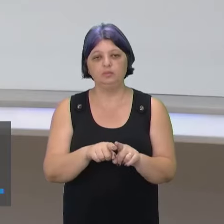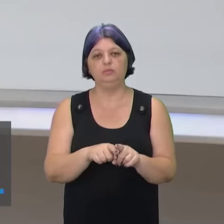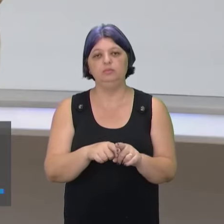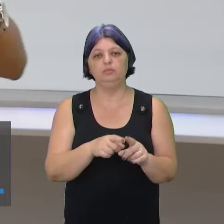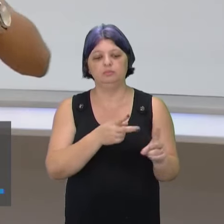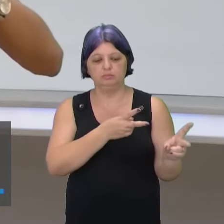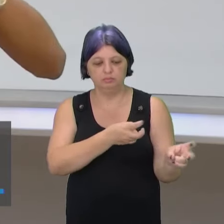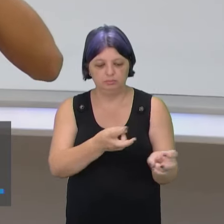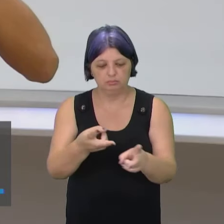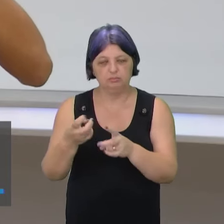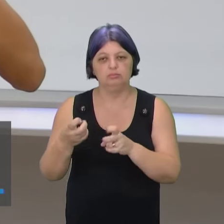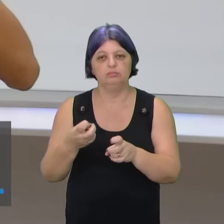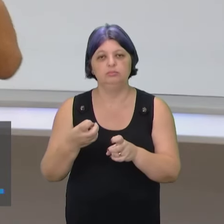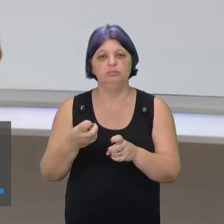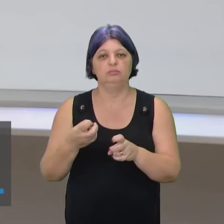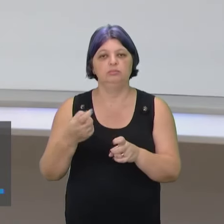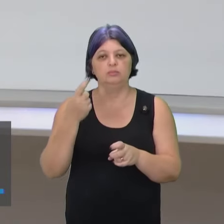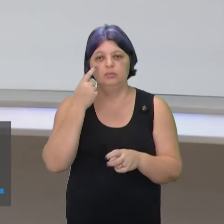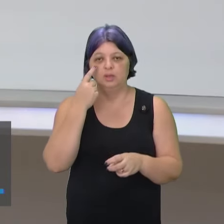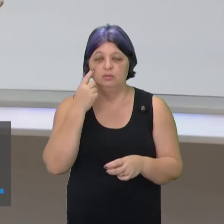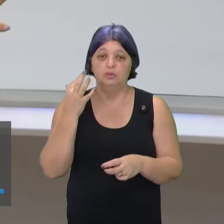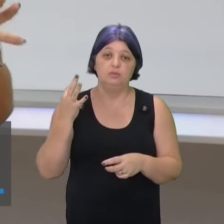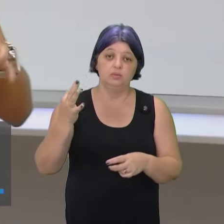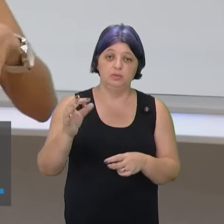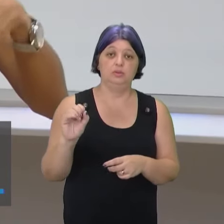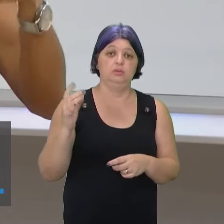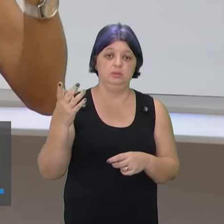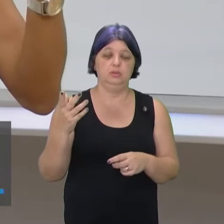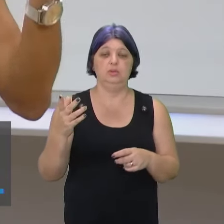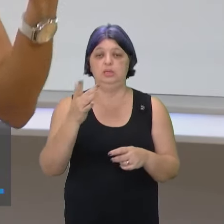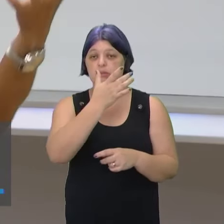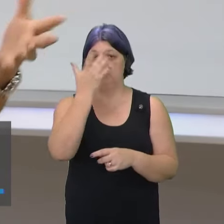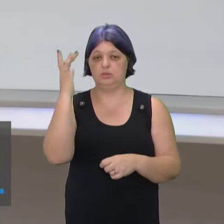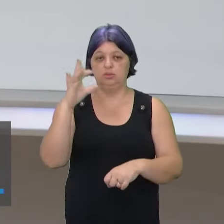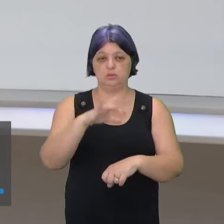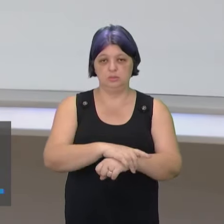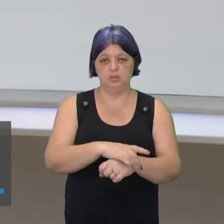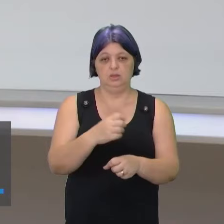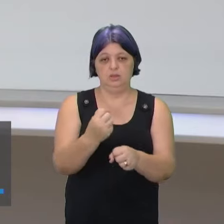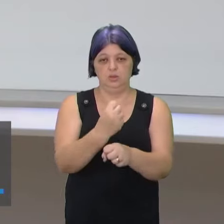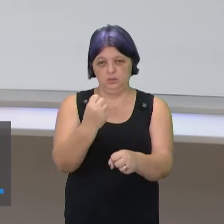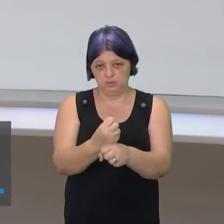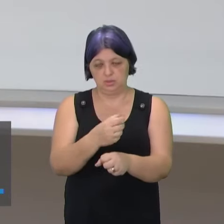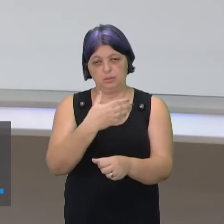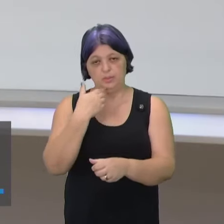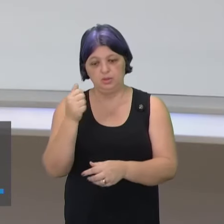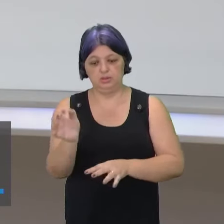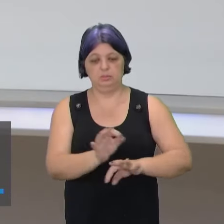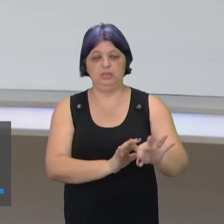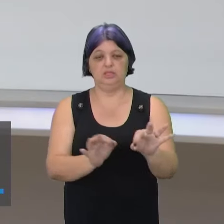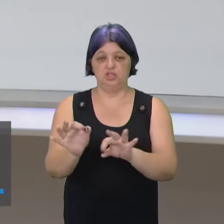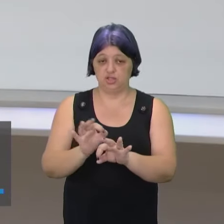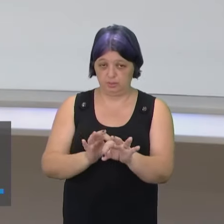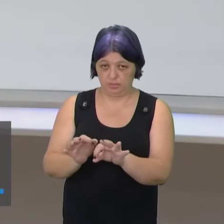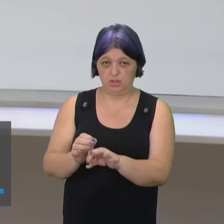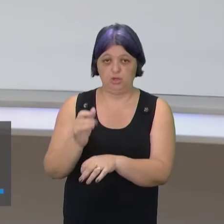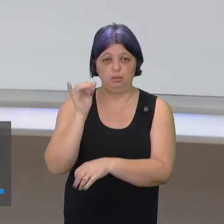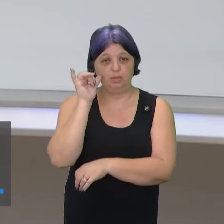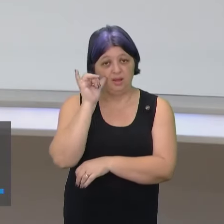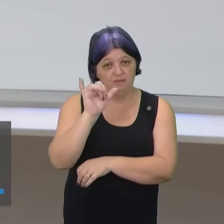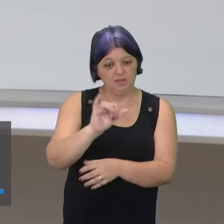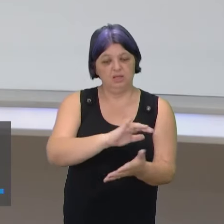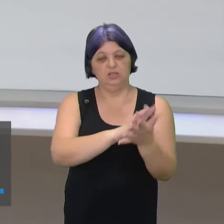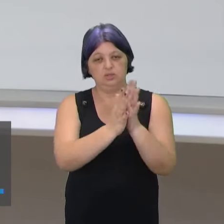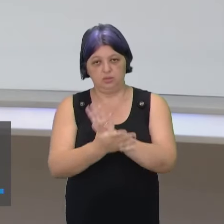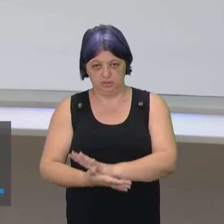previsões, né, para que as pessoas se mantenham seguras, né, façam construções melhores, façam um planejamento para quando chegar esse